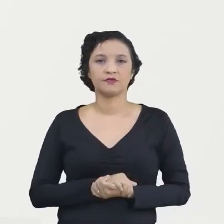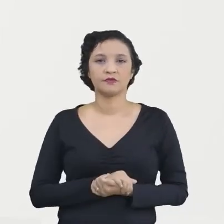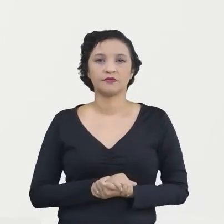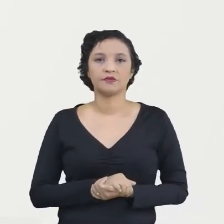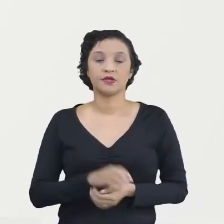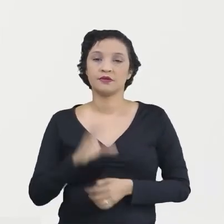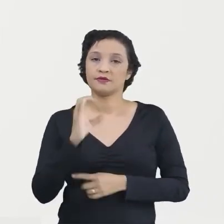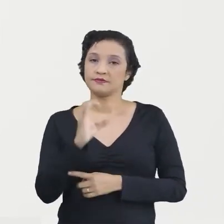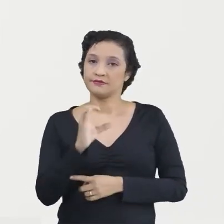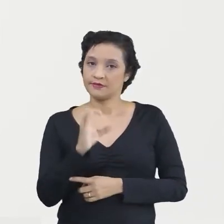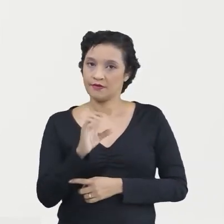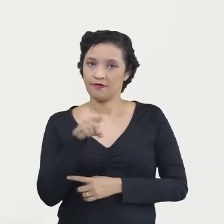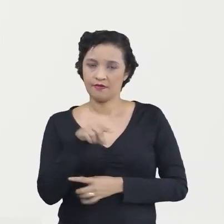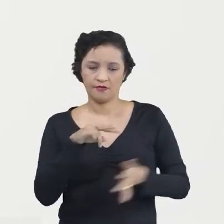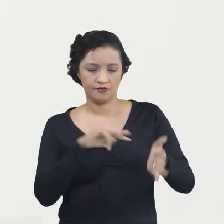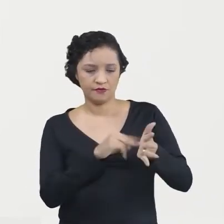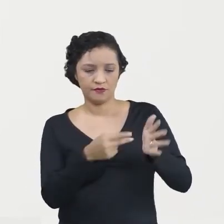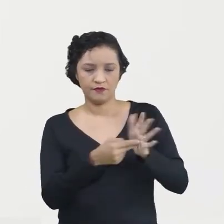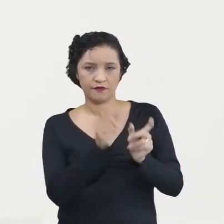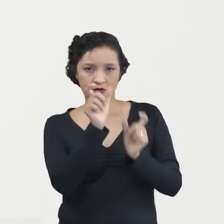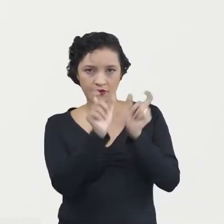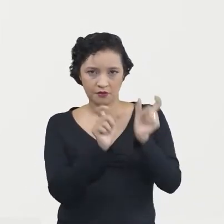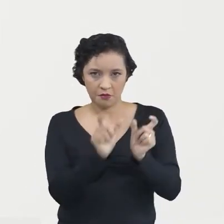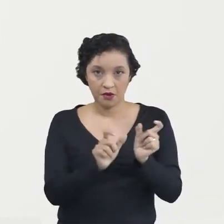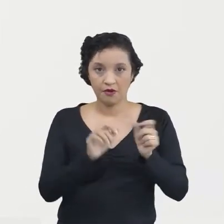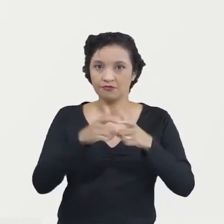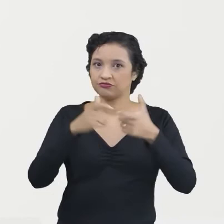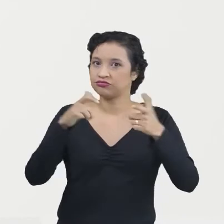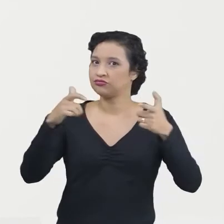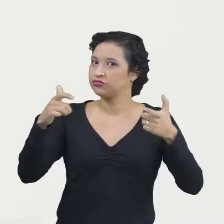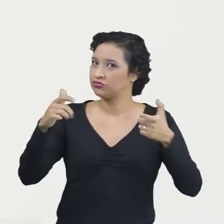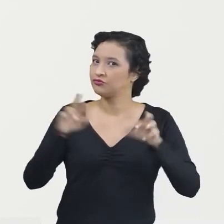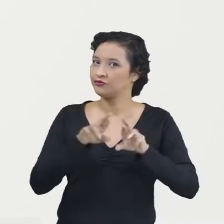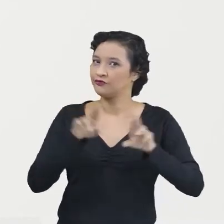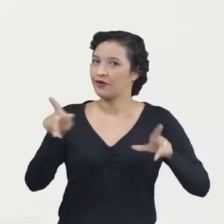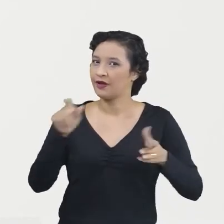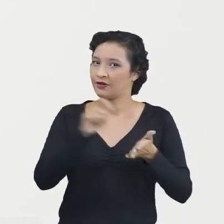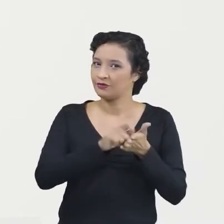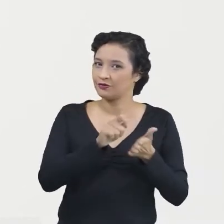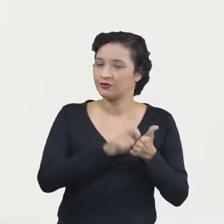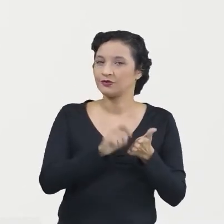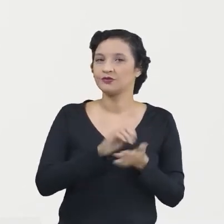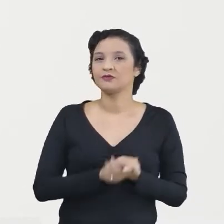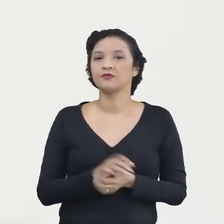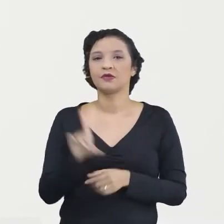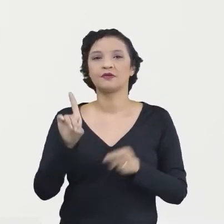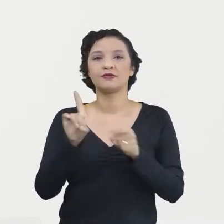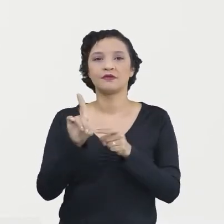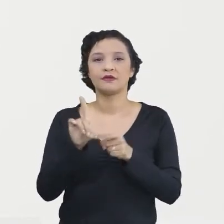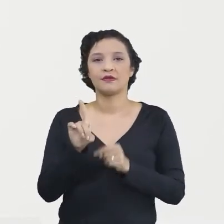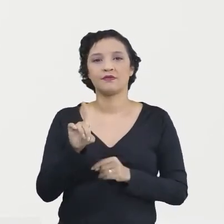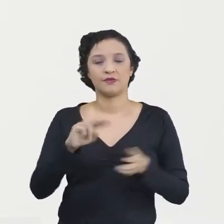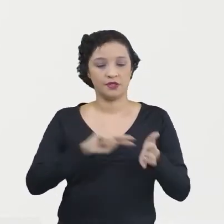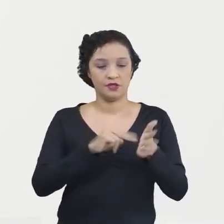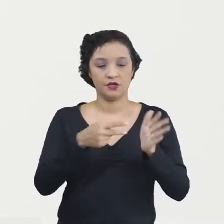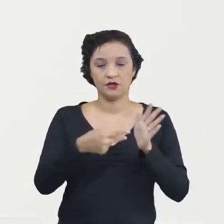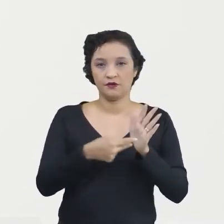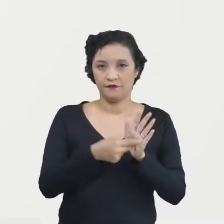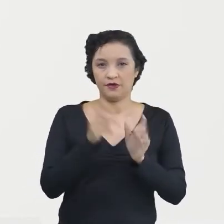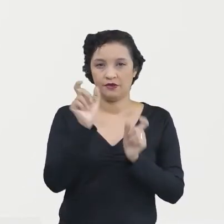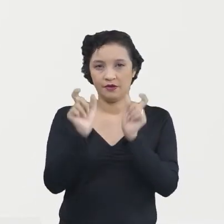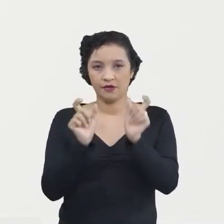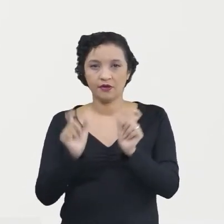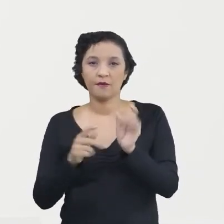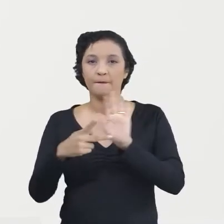Amplia o sentido das palavras para além do que está escrito. Faz uso do sentido próprio e abstrato das